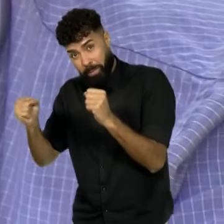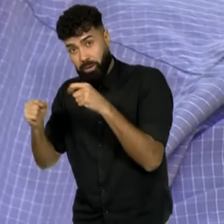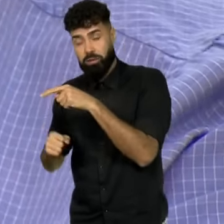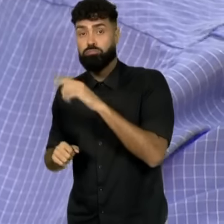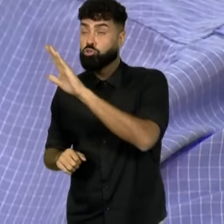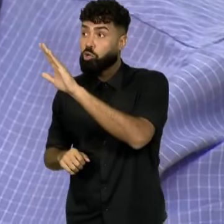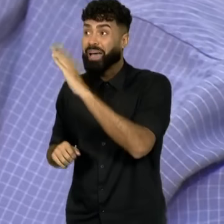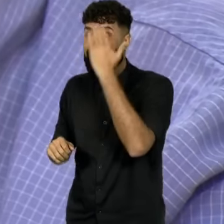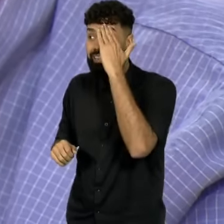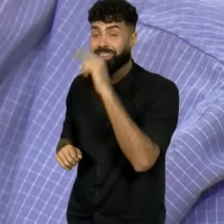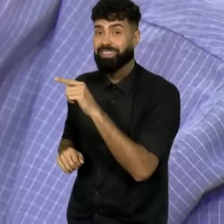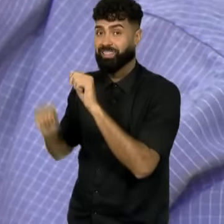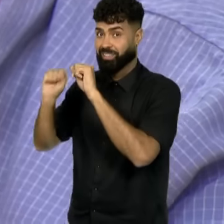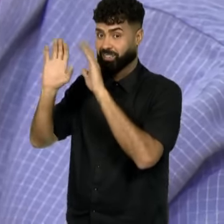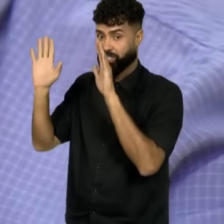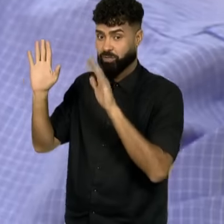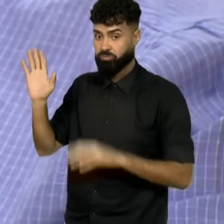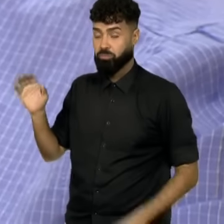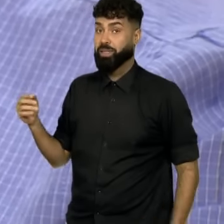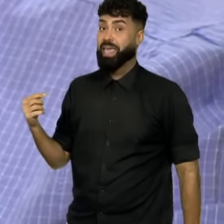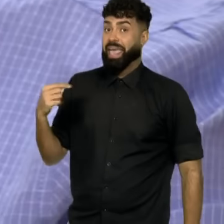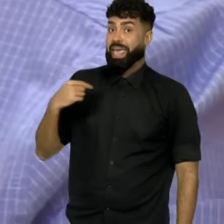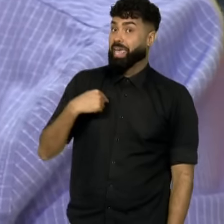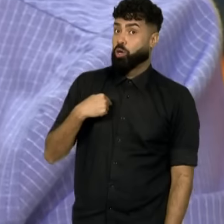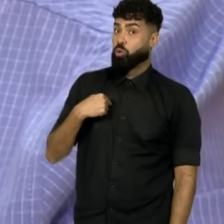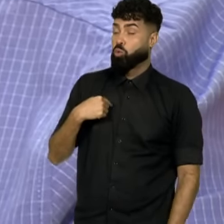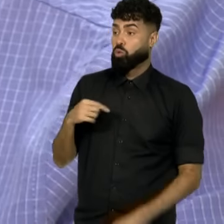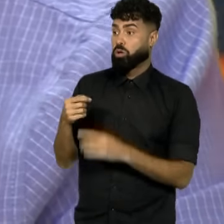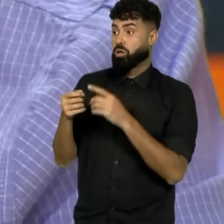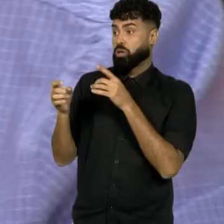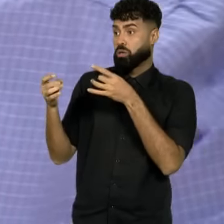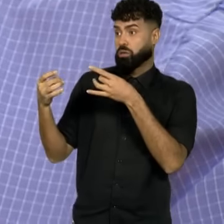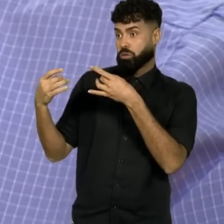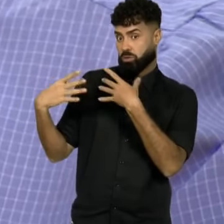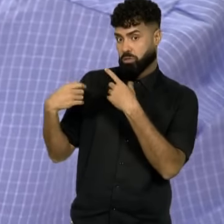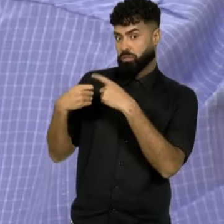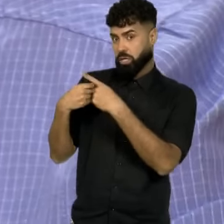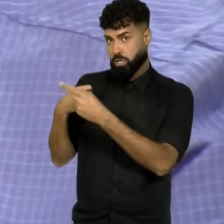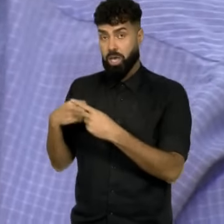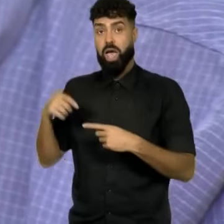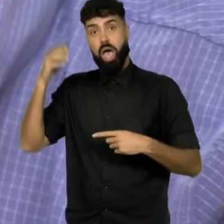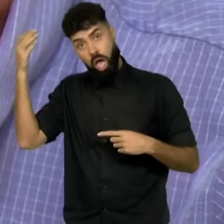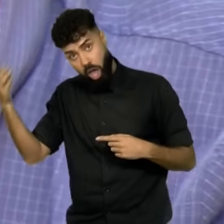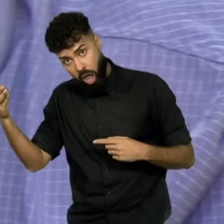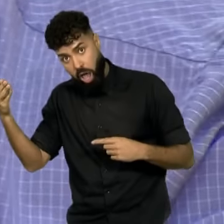final. Então, quando eu saí... Paulo César. Isso.